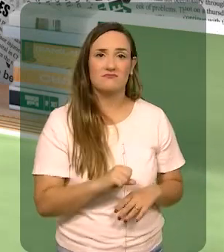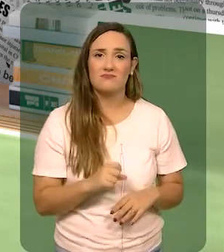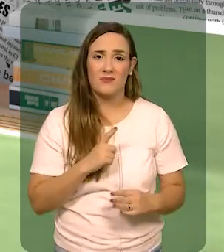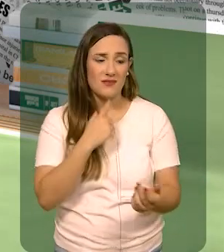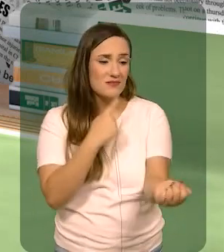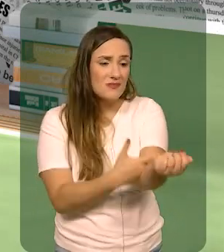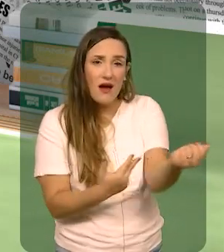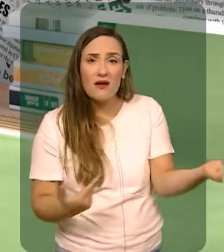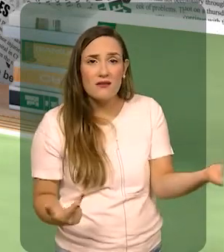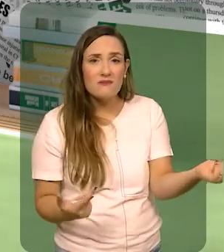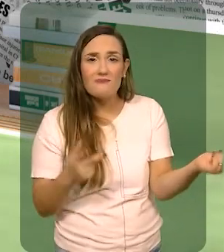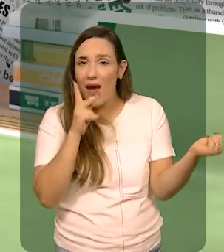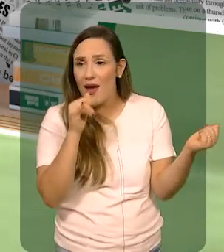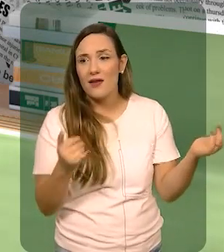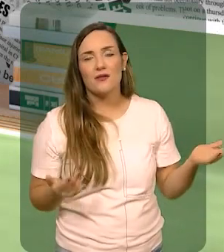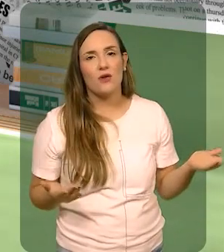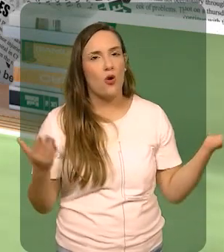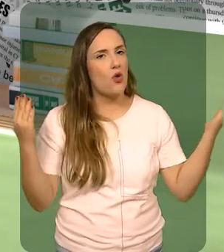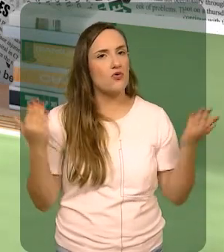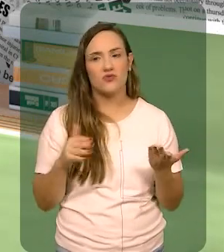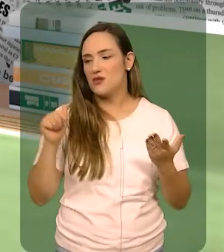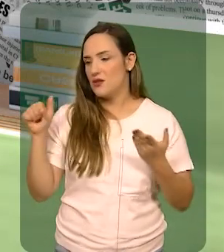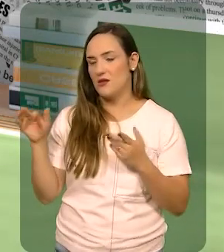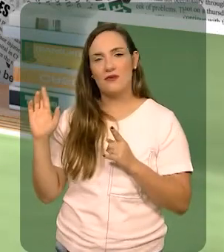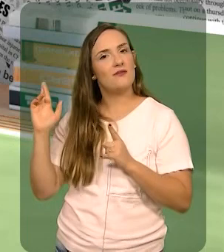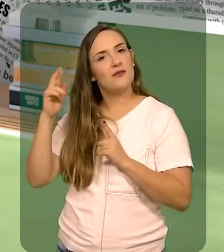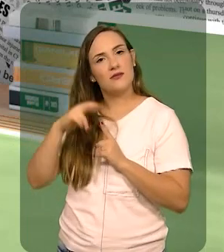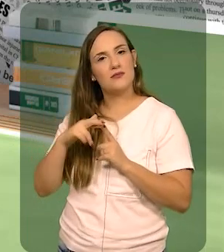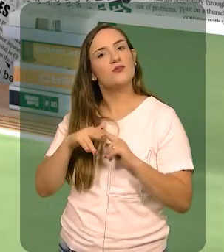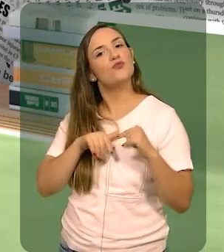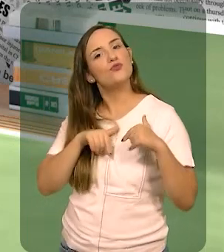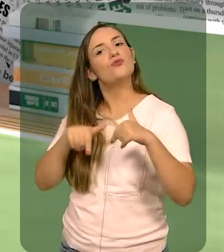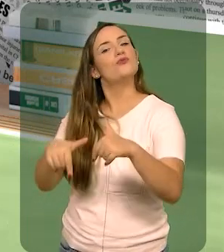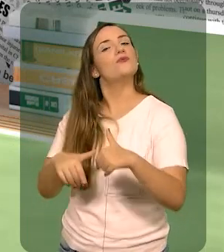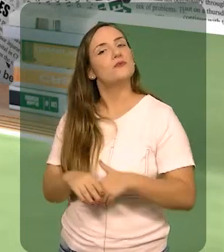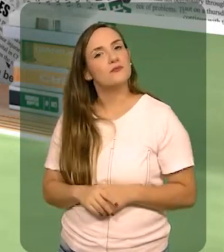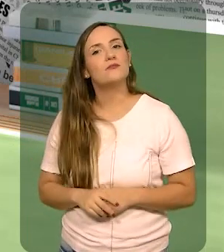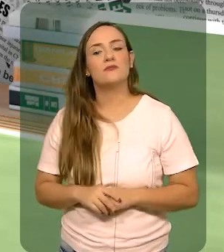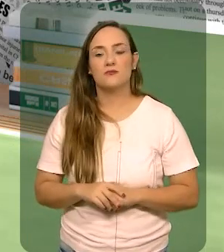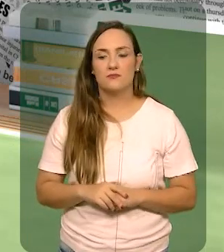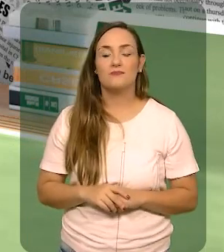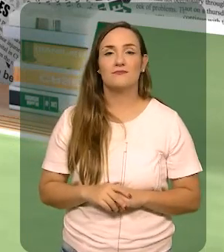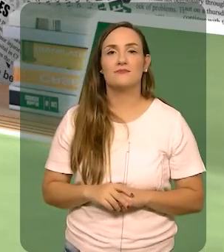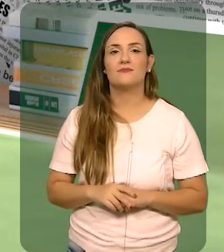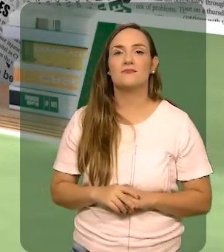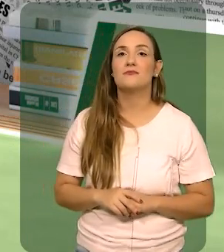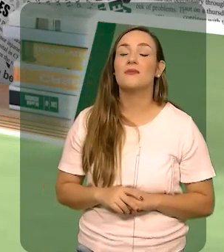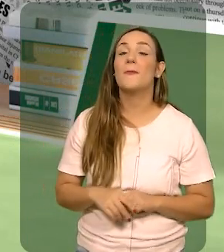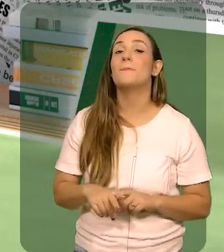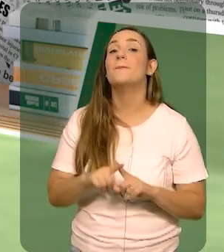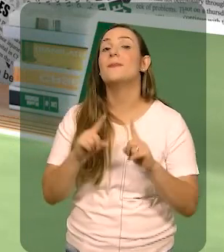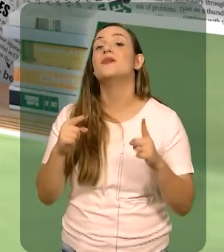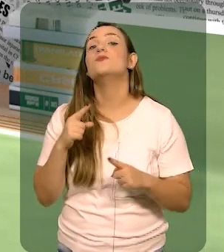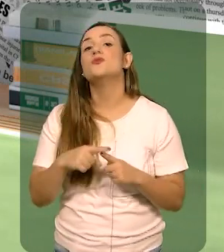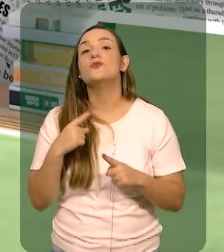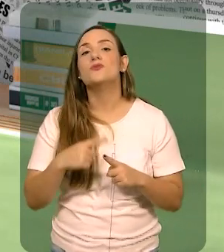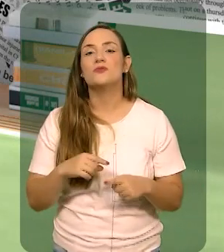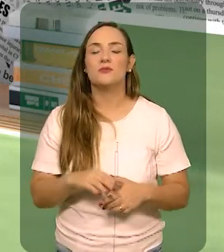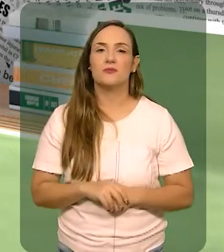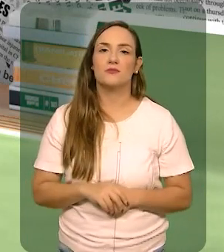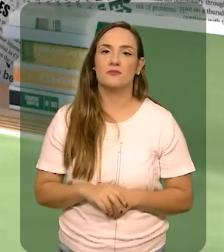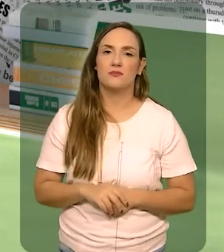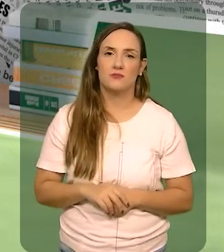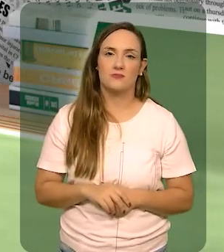né? Hoje, isso no começo, hoje ele é um símbolo nosso de resistência. Sim. Né? Isso,